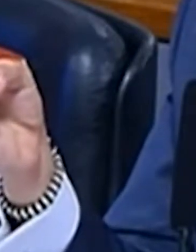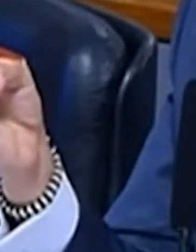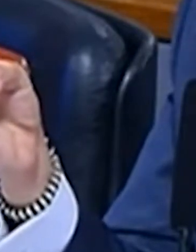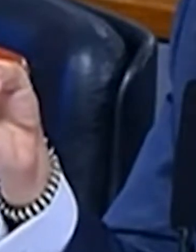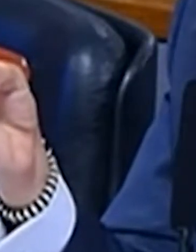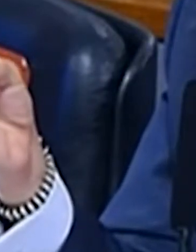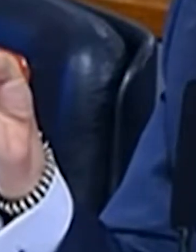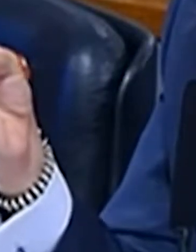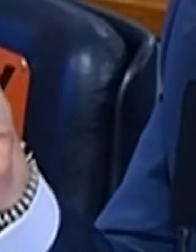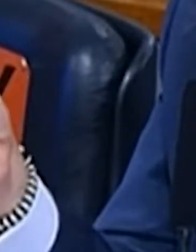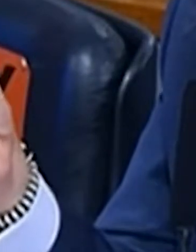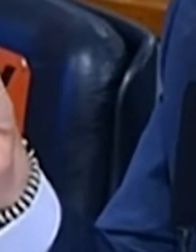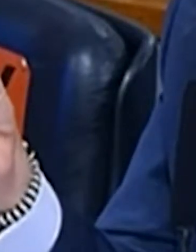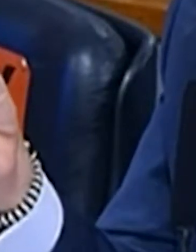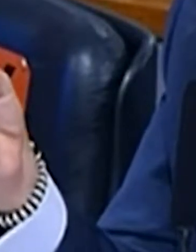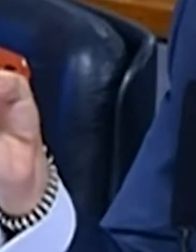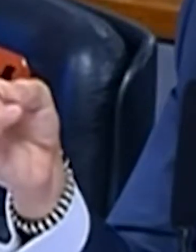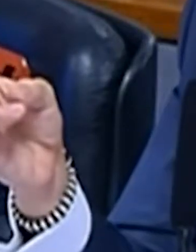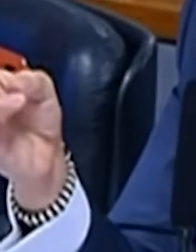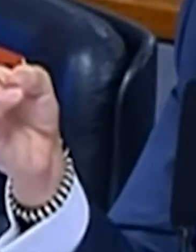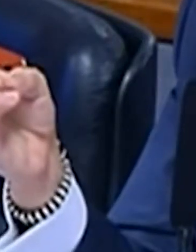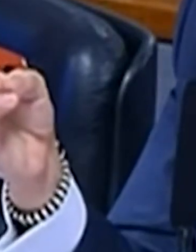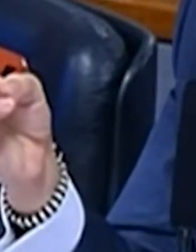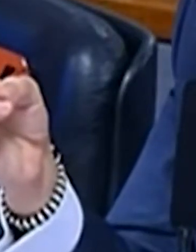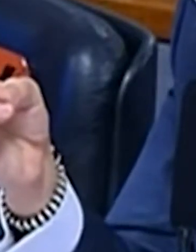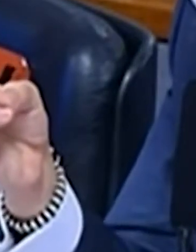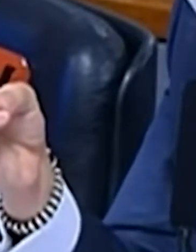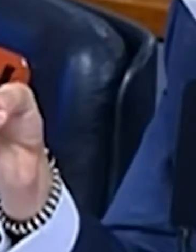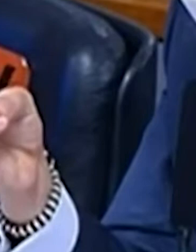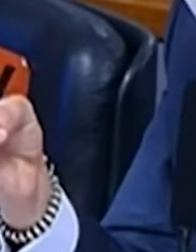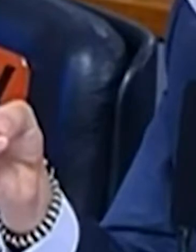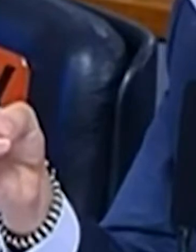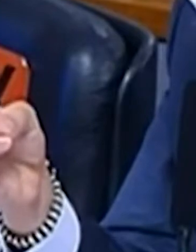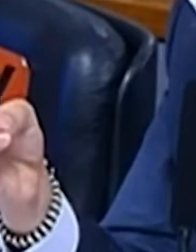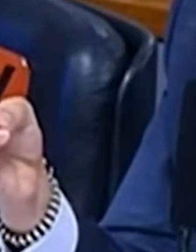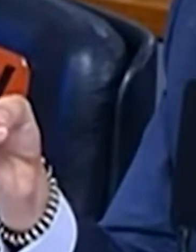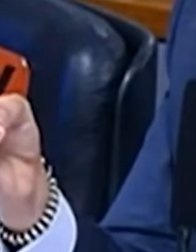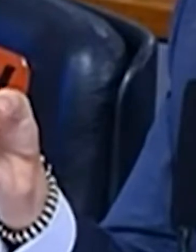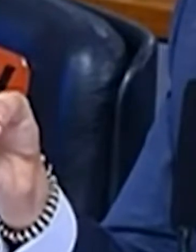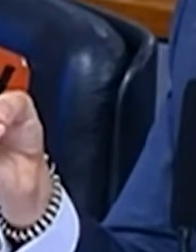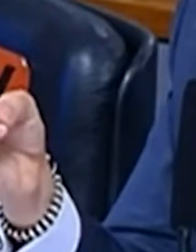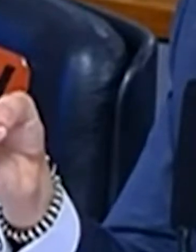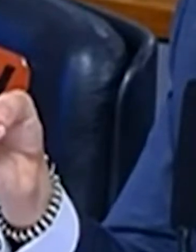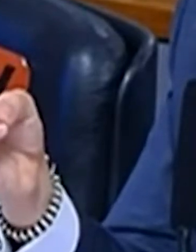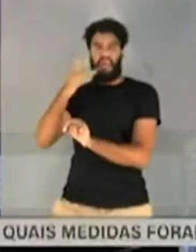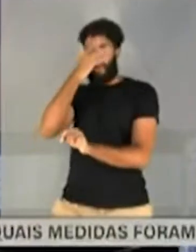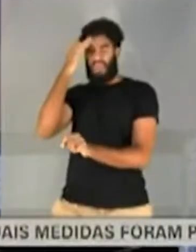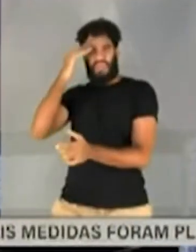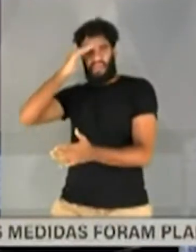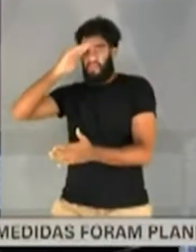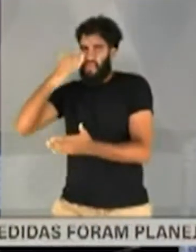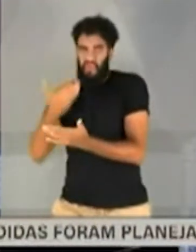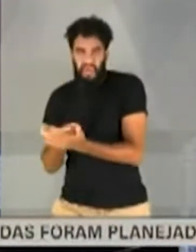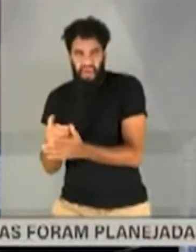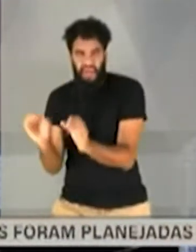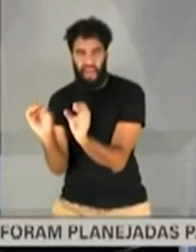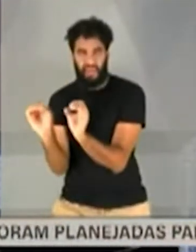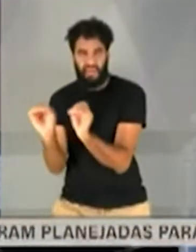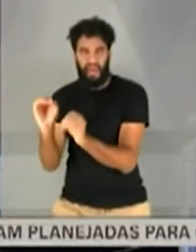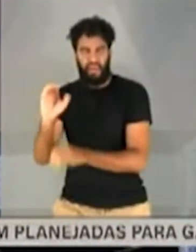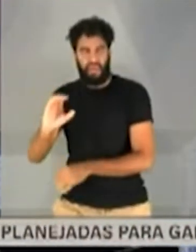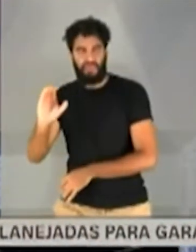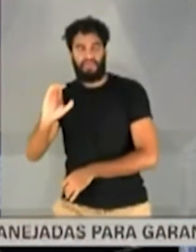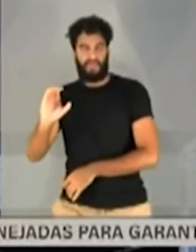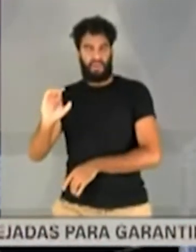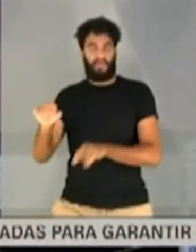anunciou que o Partido dos Trabalhadores ingressou com a ação no Supremo para impedir a realização da Copa América no Brasil. O relator da CPI da